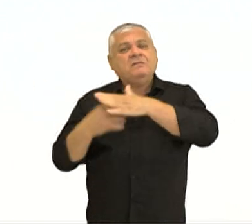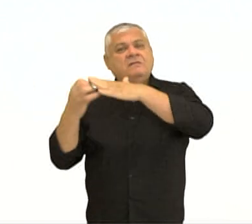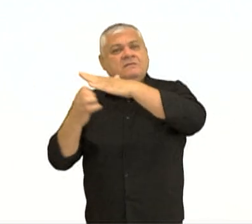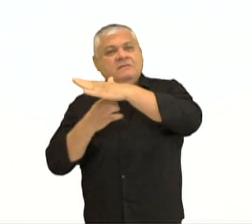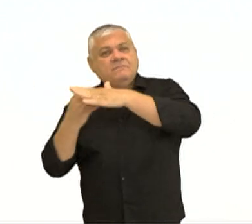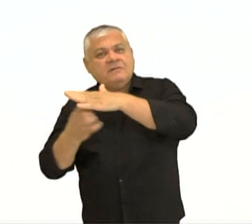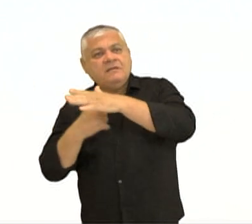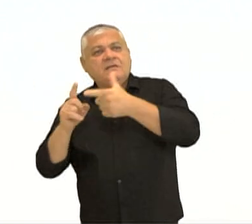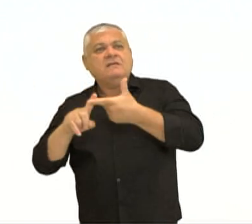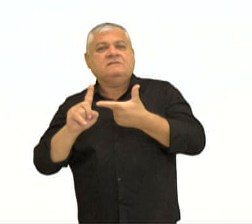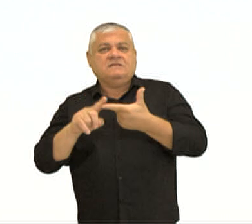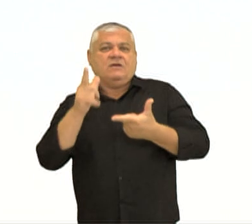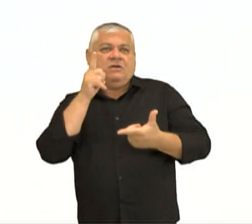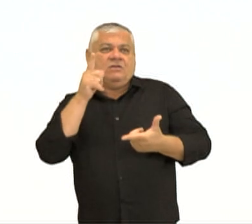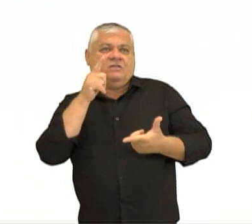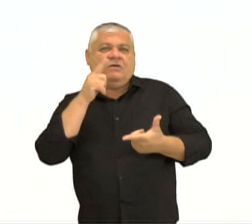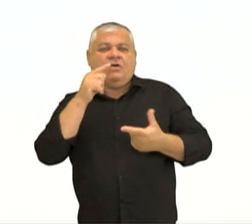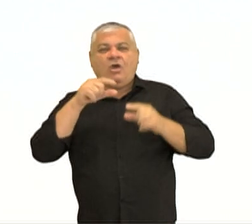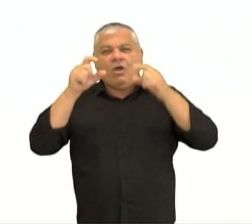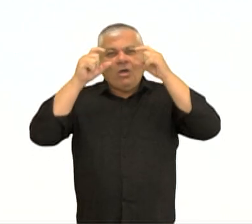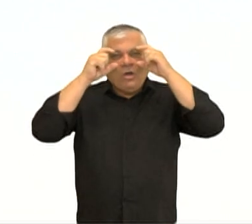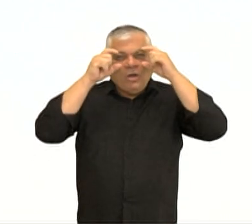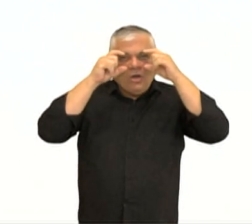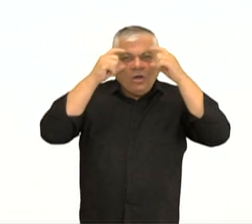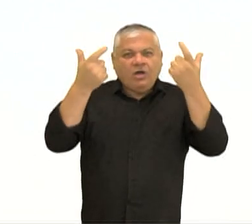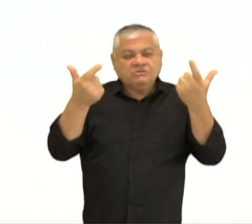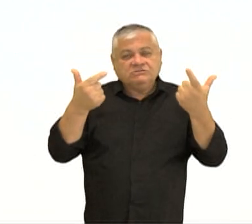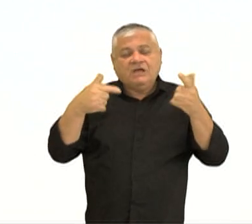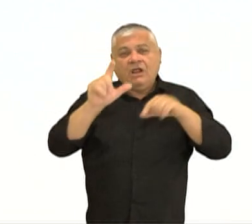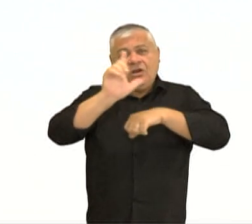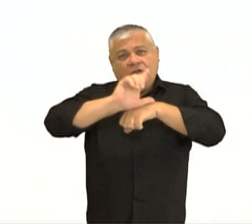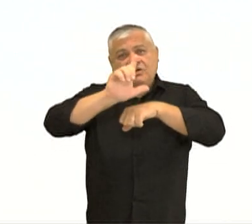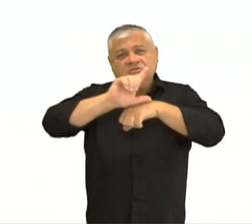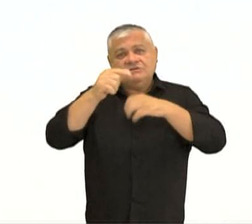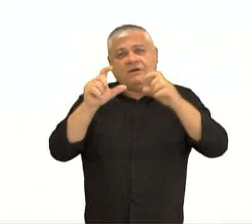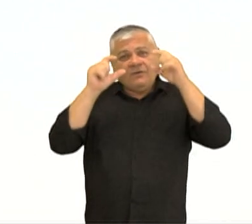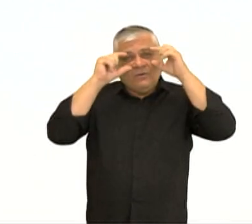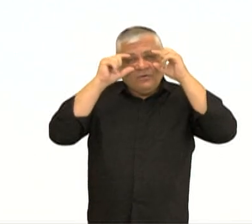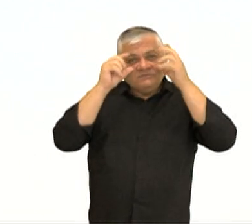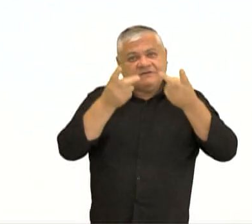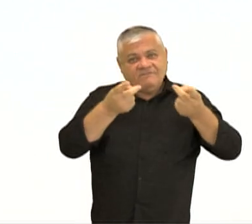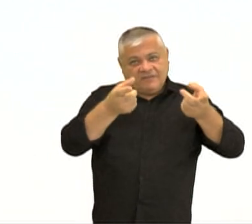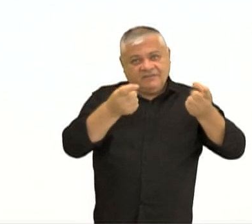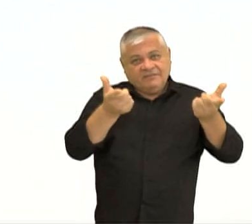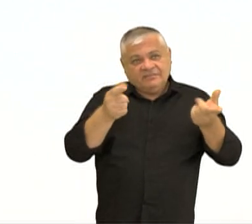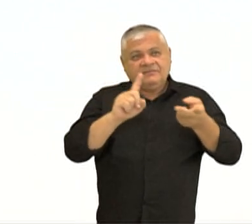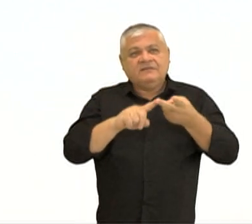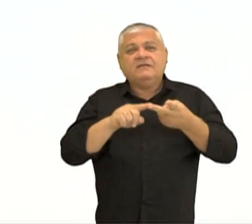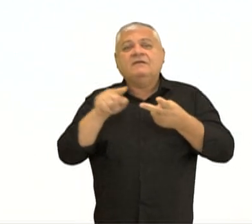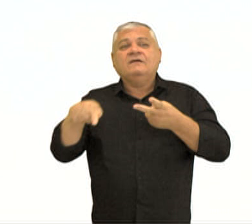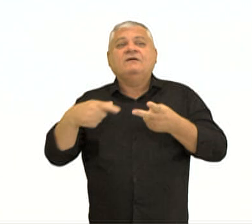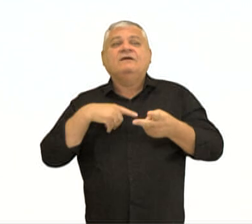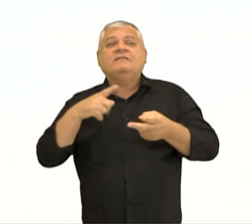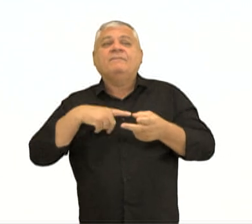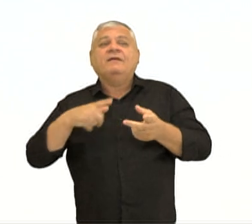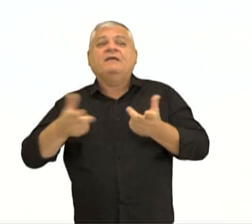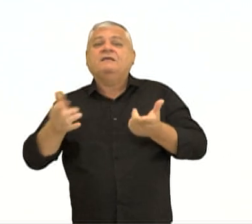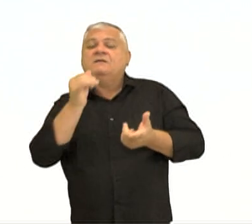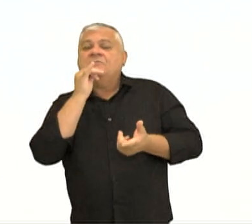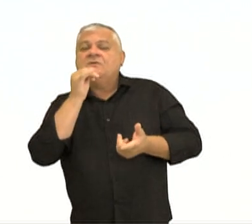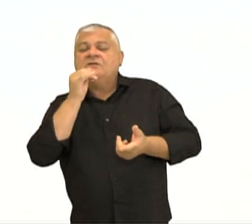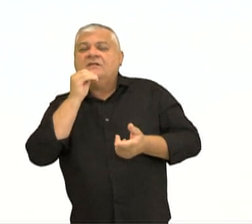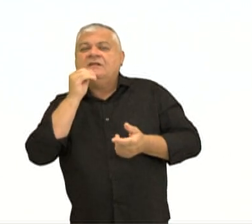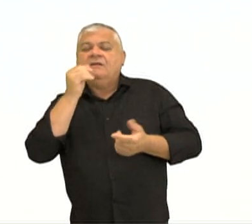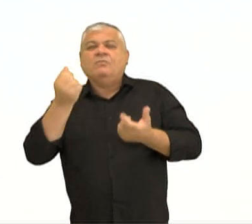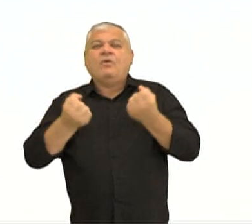também, né? Então, ótica, né? Ele fez essa aqui para uma ótica. Então, tem uma empresa de baterias de